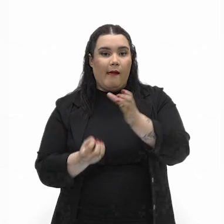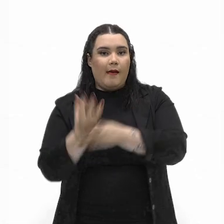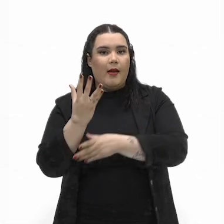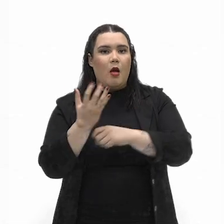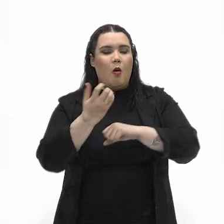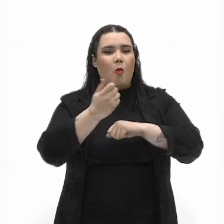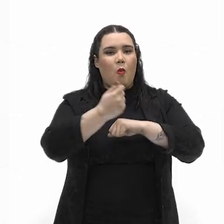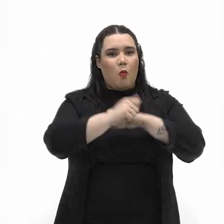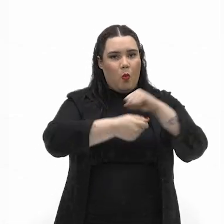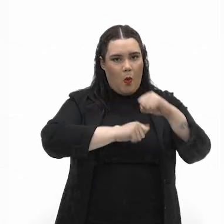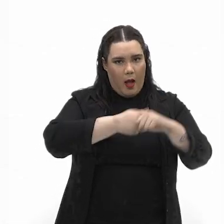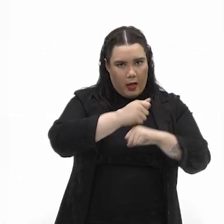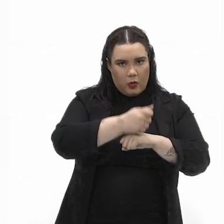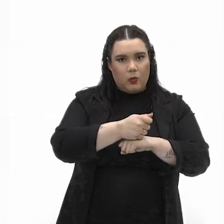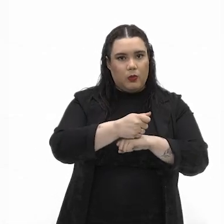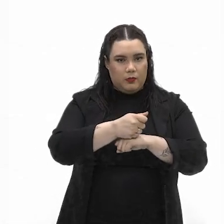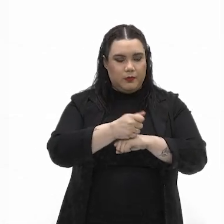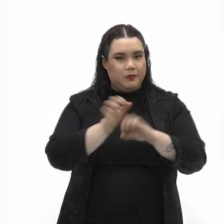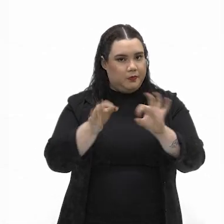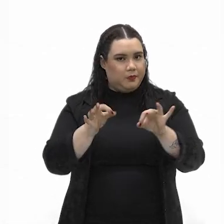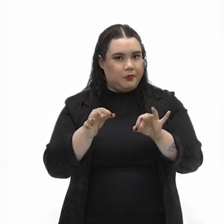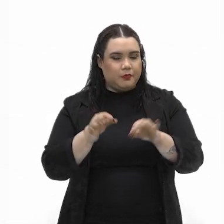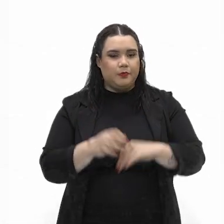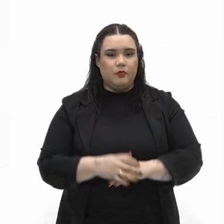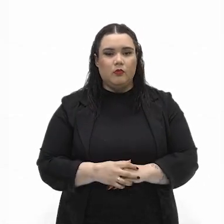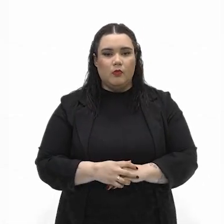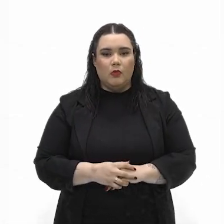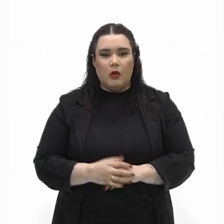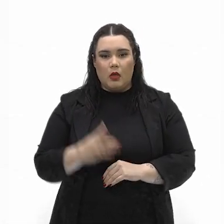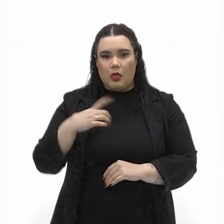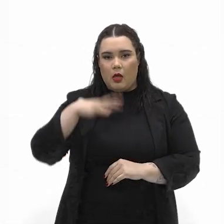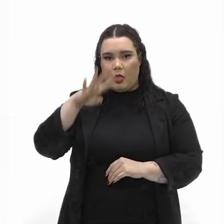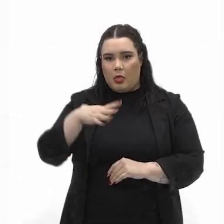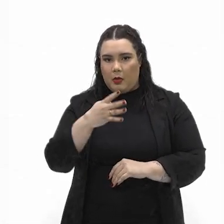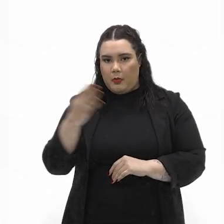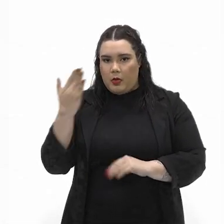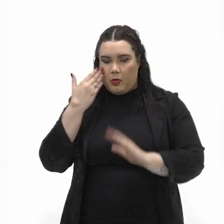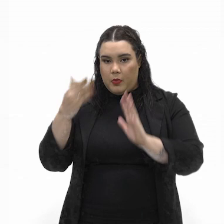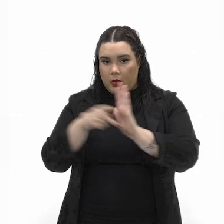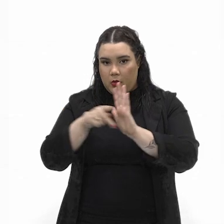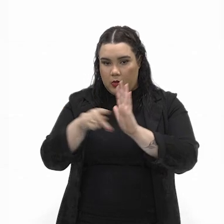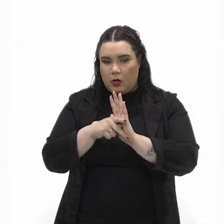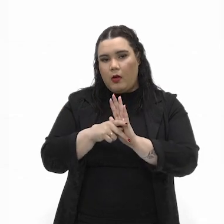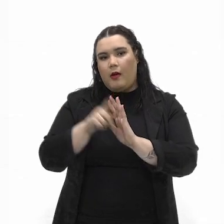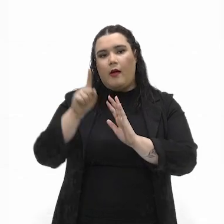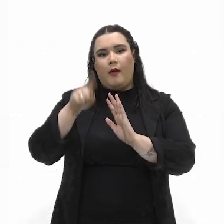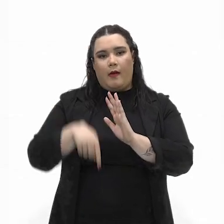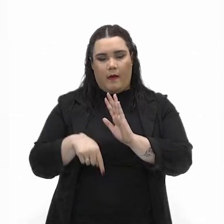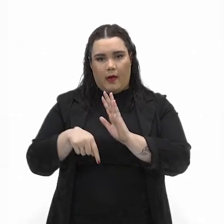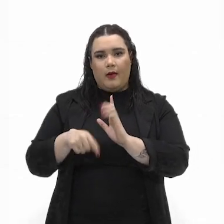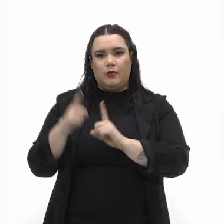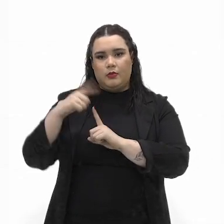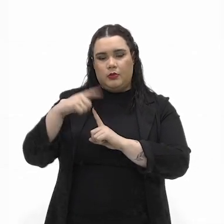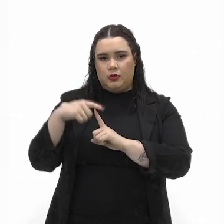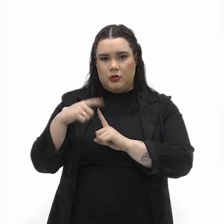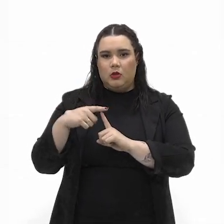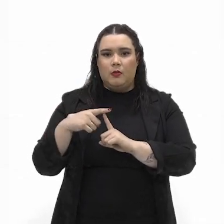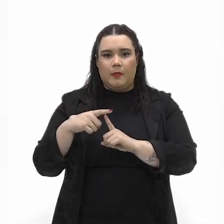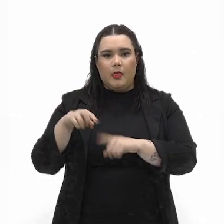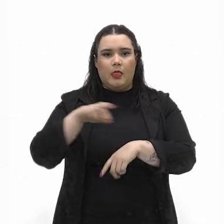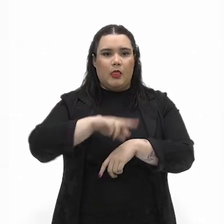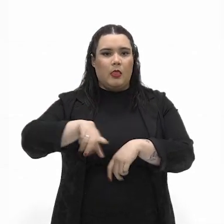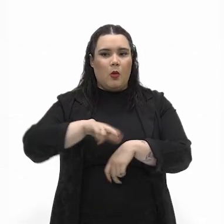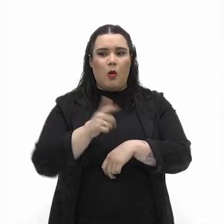pessoal? Então, o elétron, ele, já que está na tabela do modelo padrão, ele é uma partícula que não é formada por